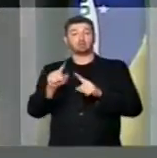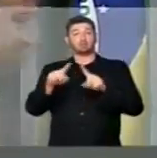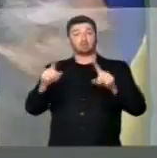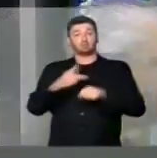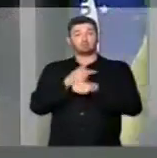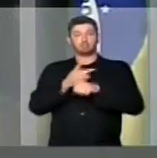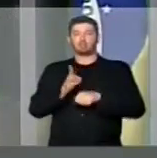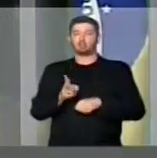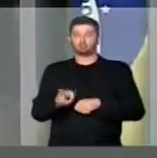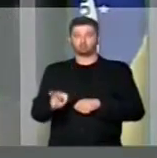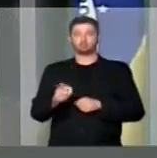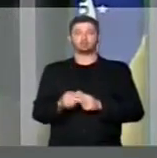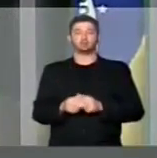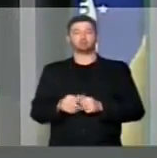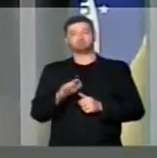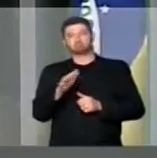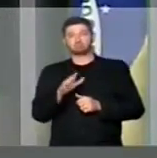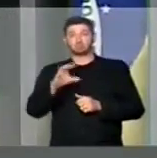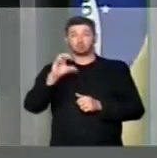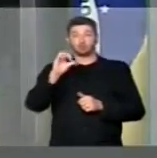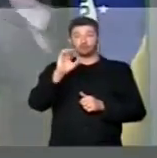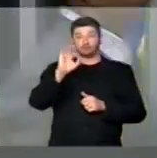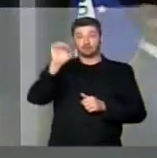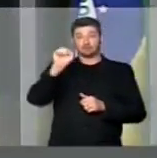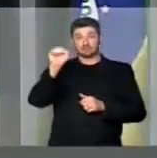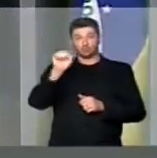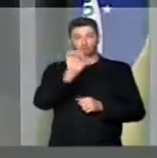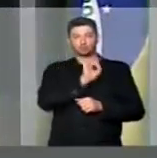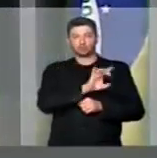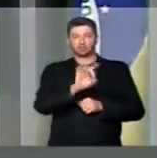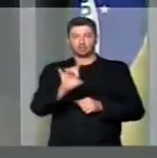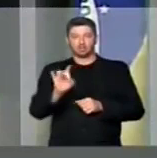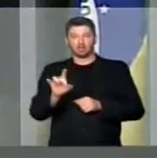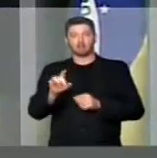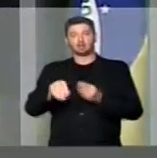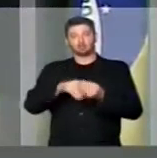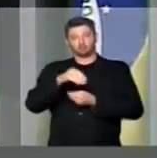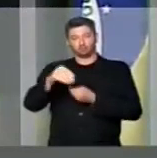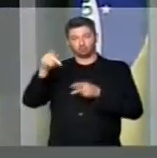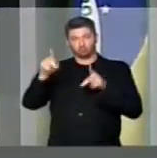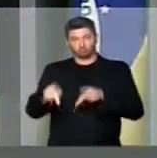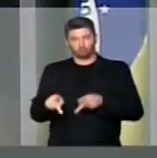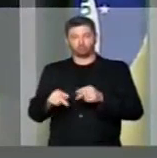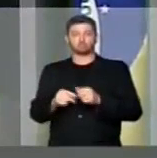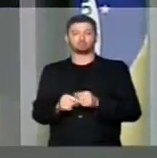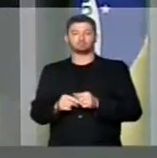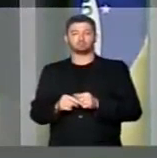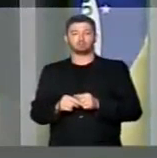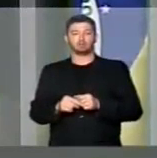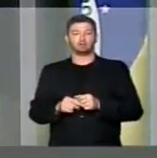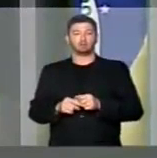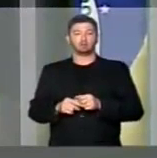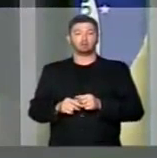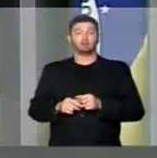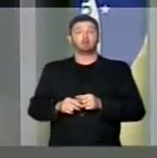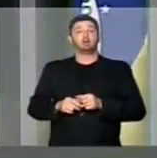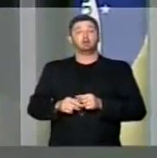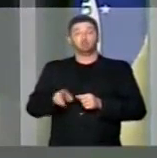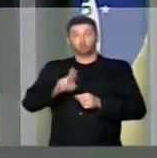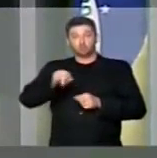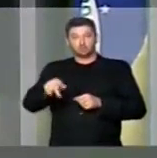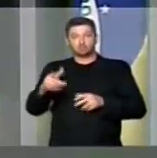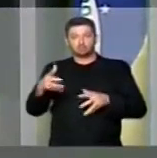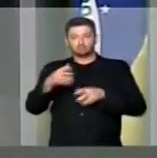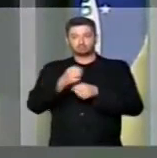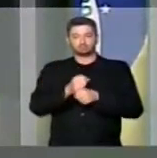entrega permanente de pelo menos 90 segundos de cada cerimônia envolvendo os brasileiros, com o uso sendo computado para